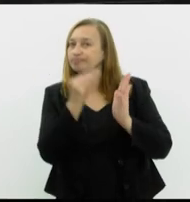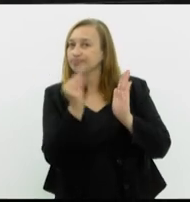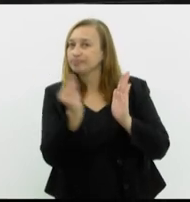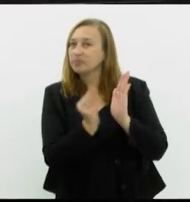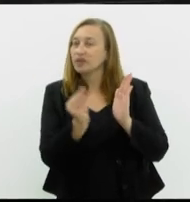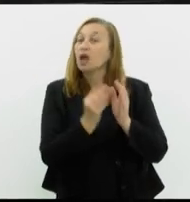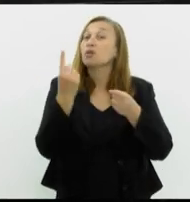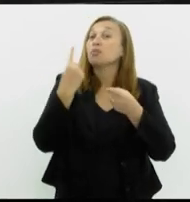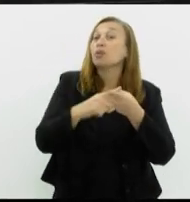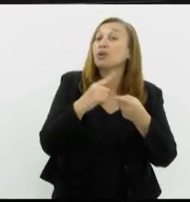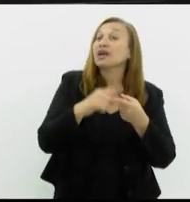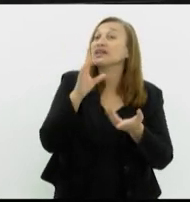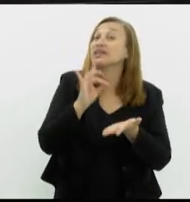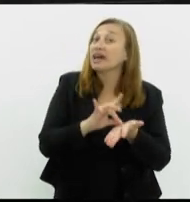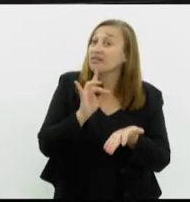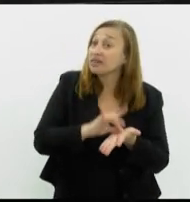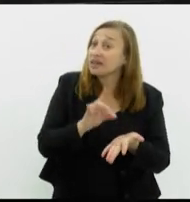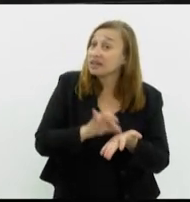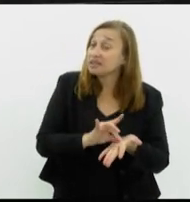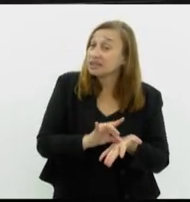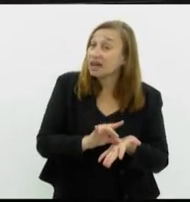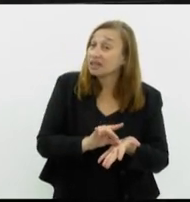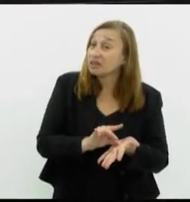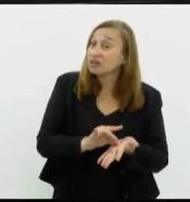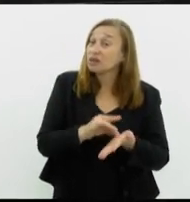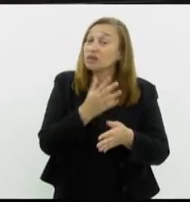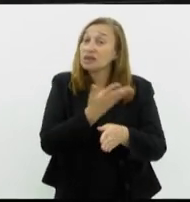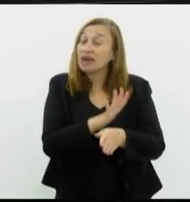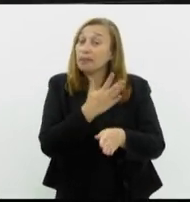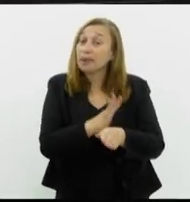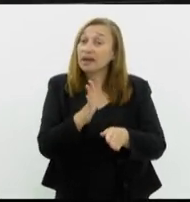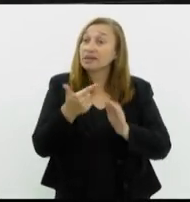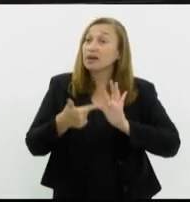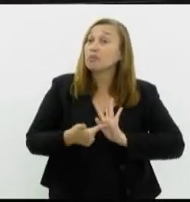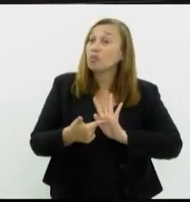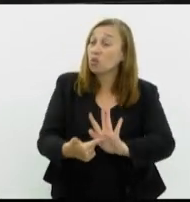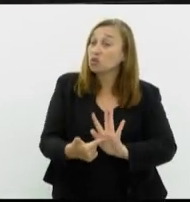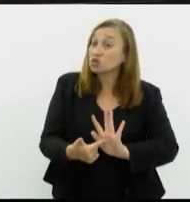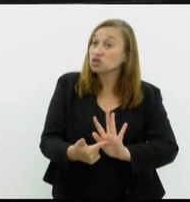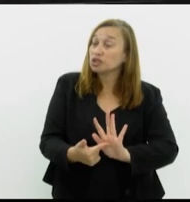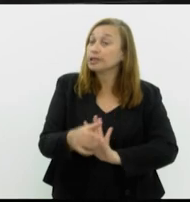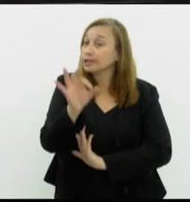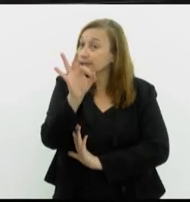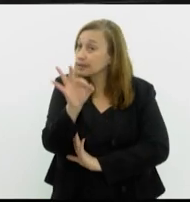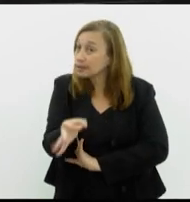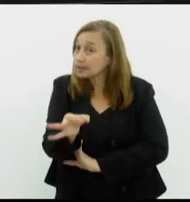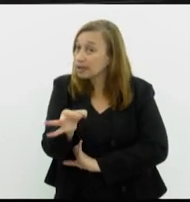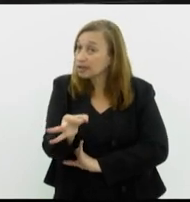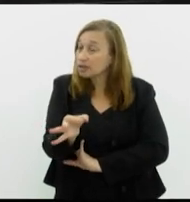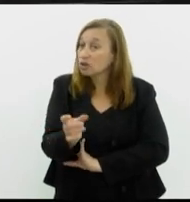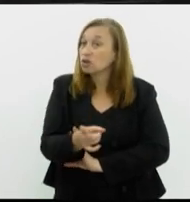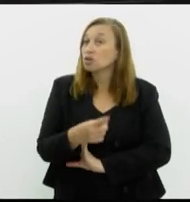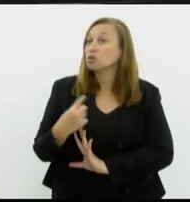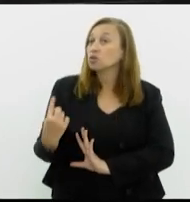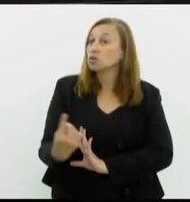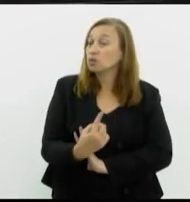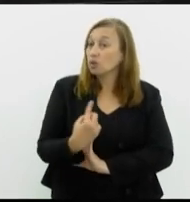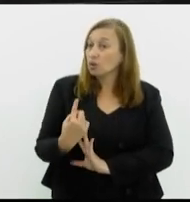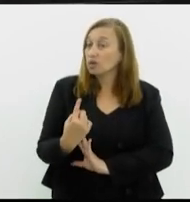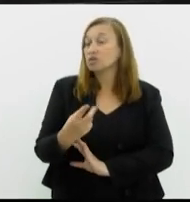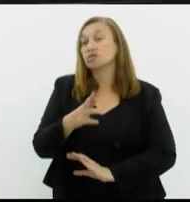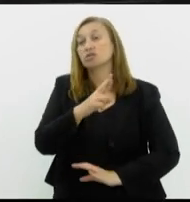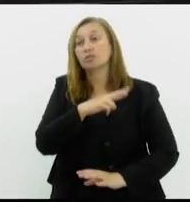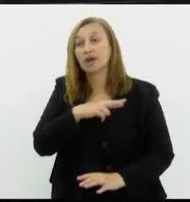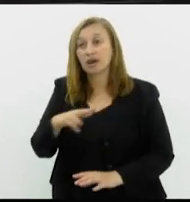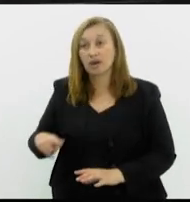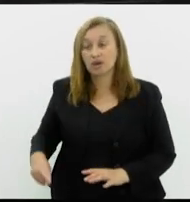porque, na verdade, o que a prática demonstra é que, de fato, nós somos a